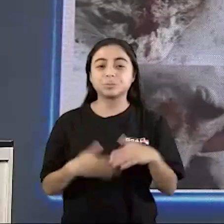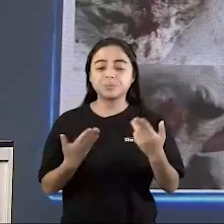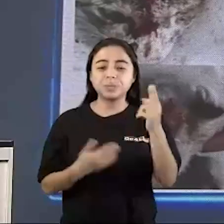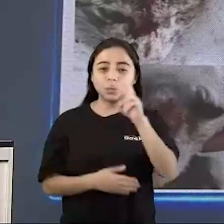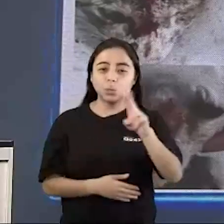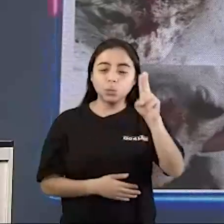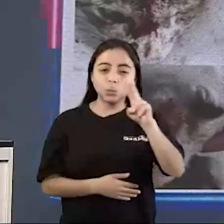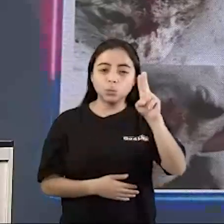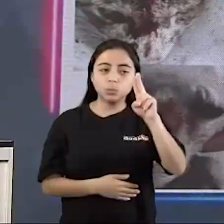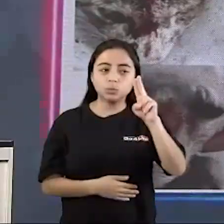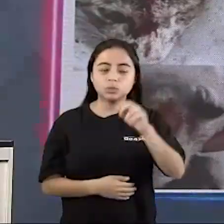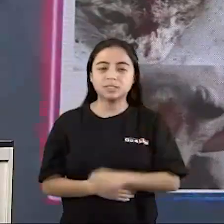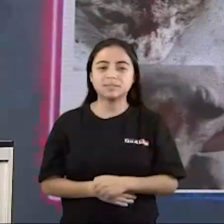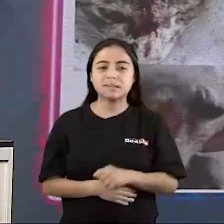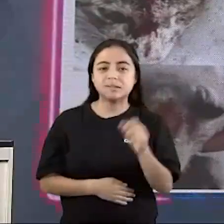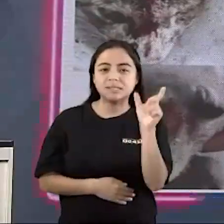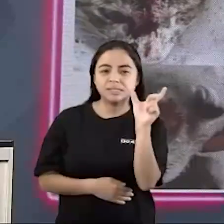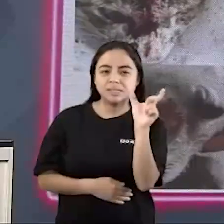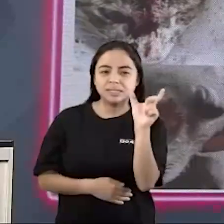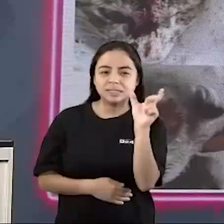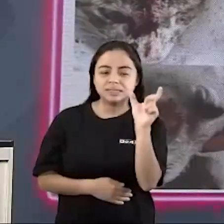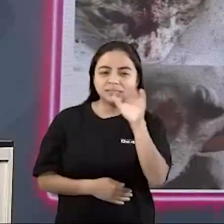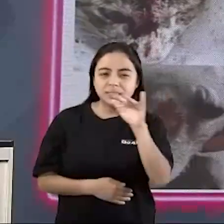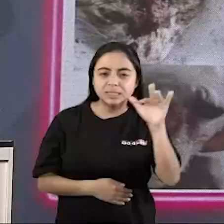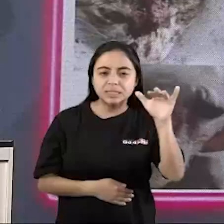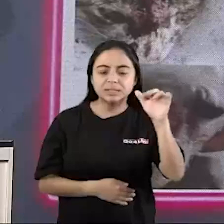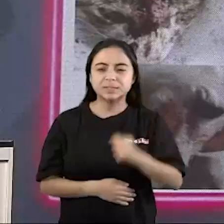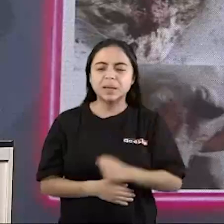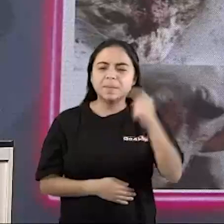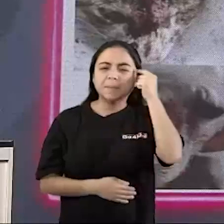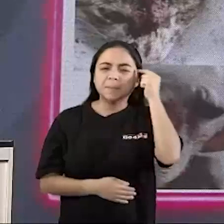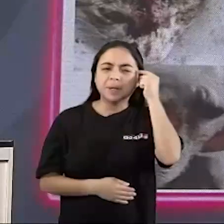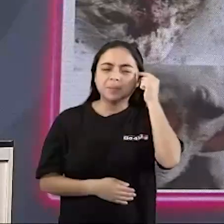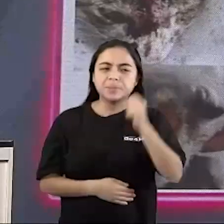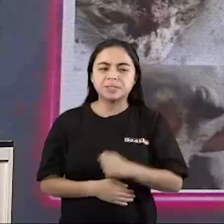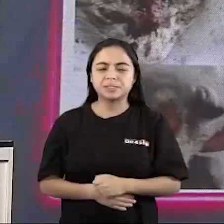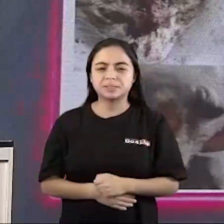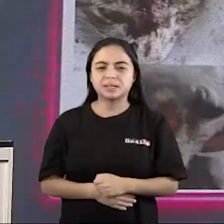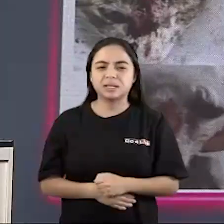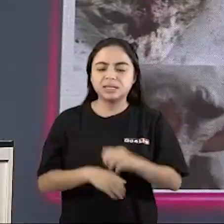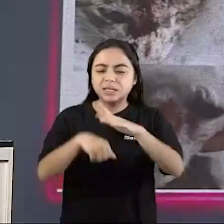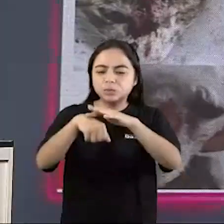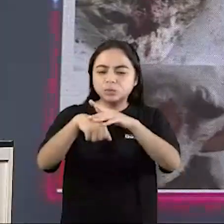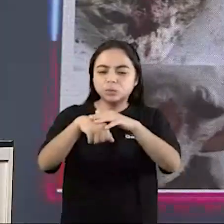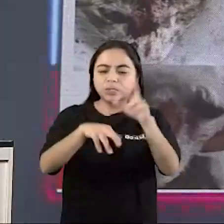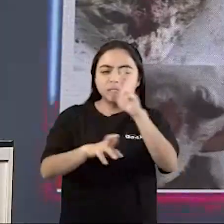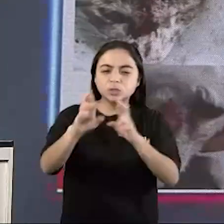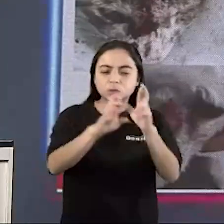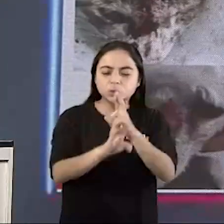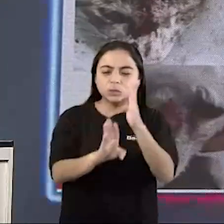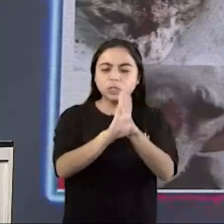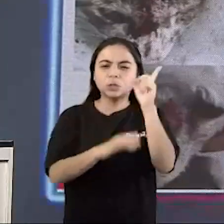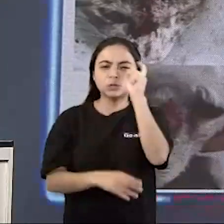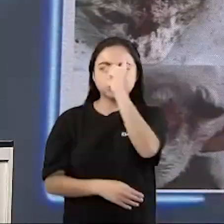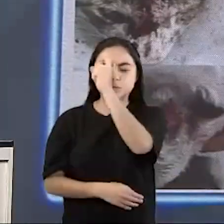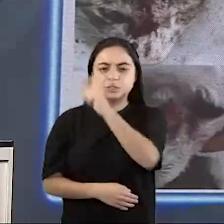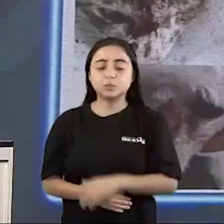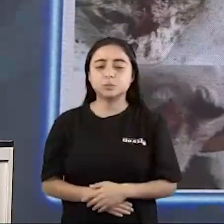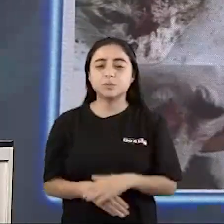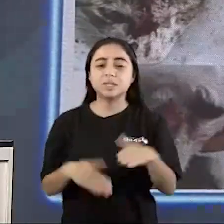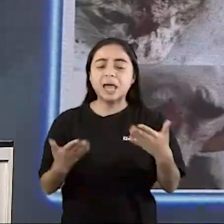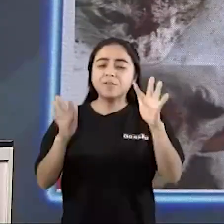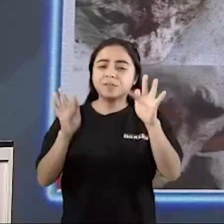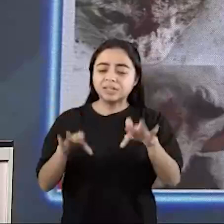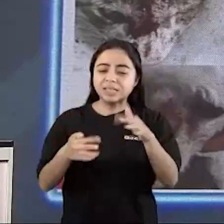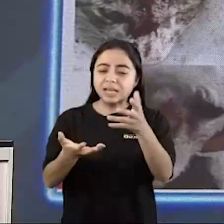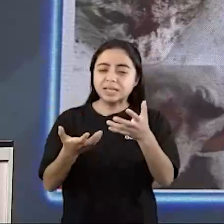usa essa sigla para encaixar essas doenças de diagnósticos difíceis. E aí, gente, para finalizar, eu gostaria de